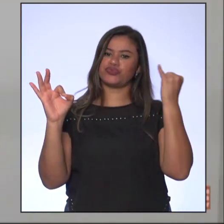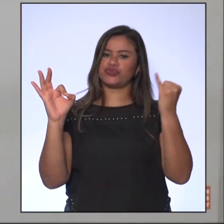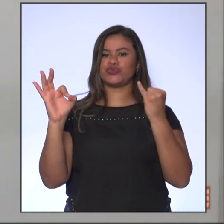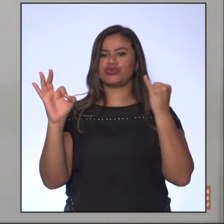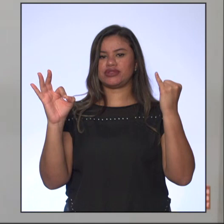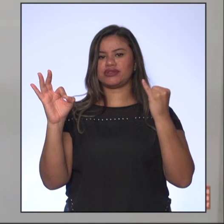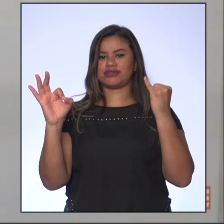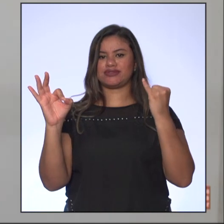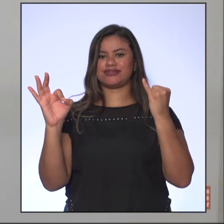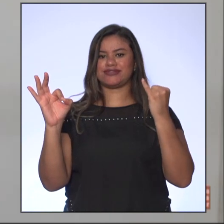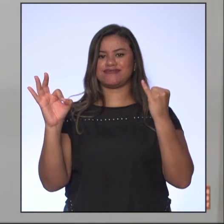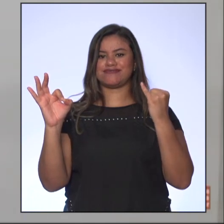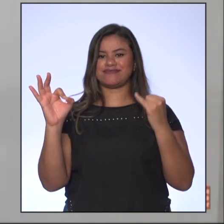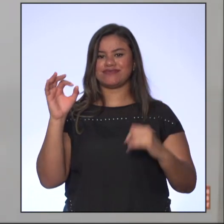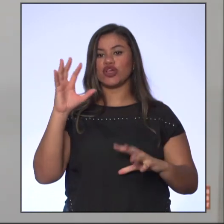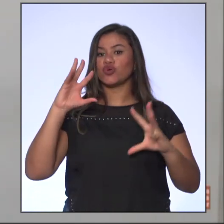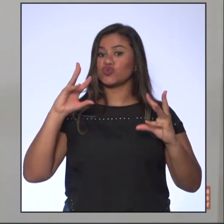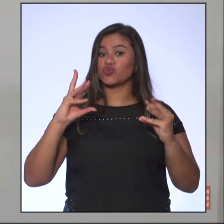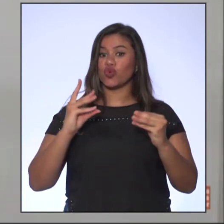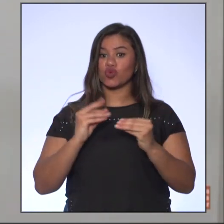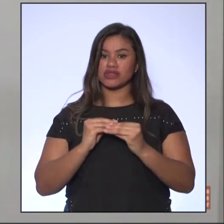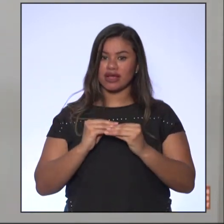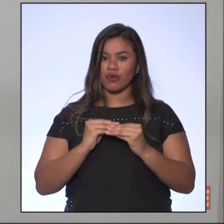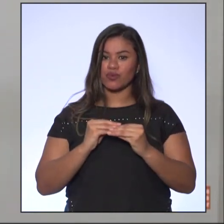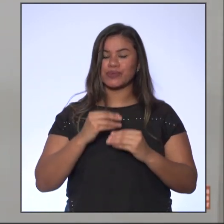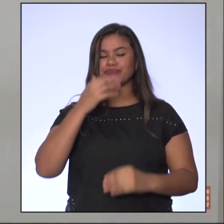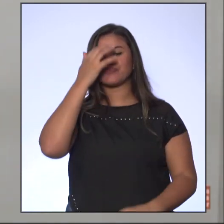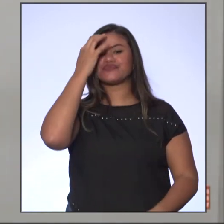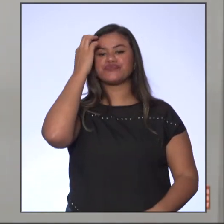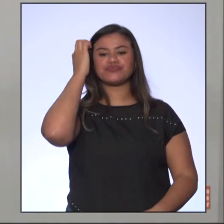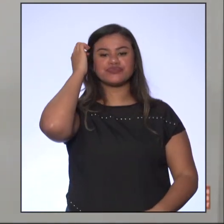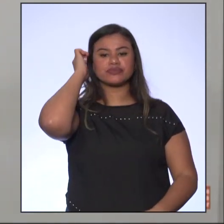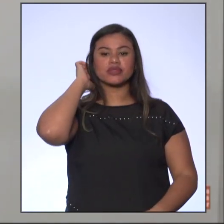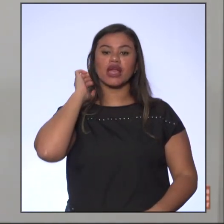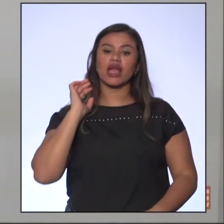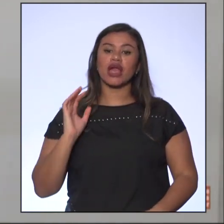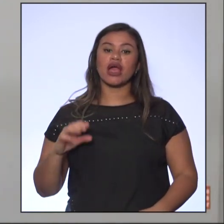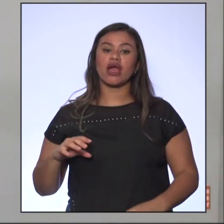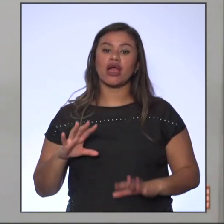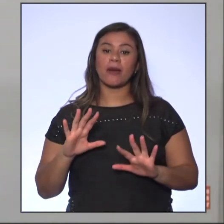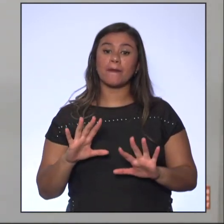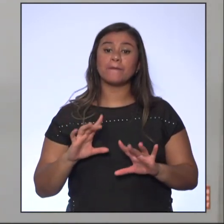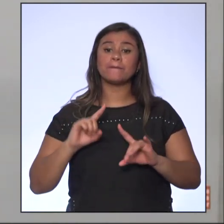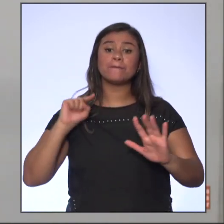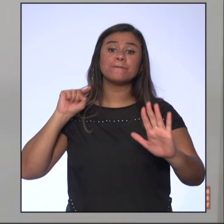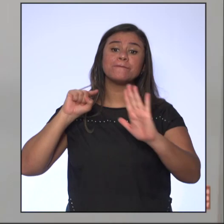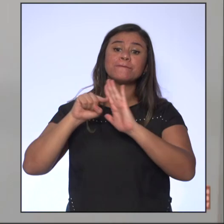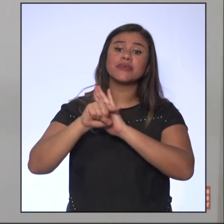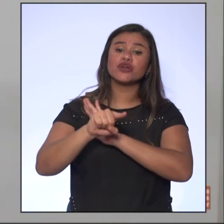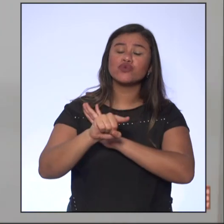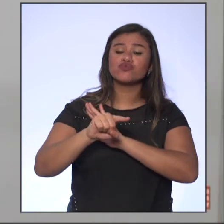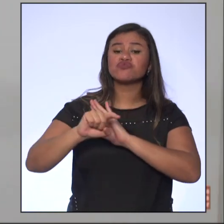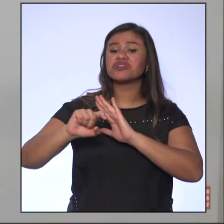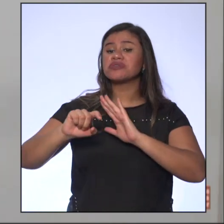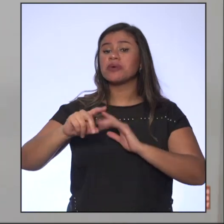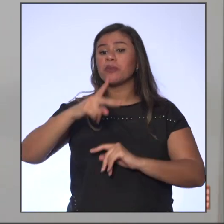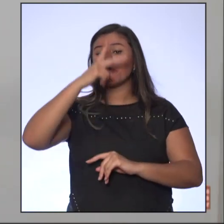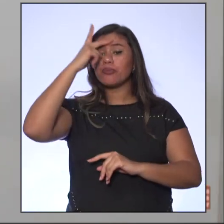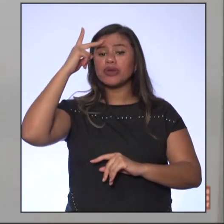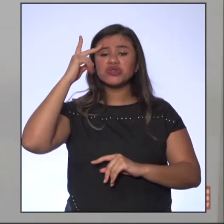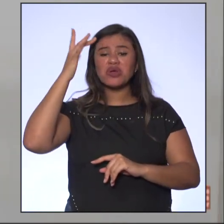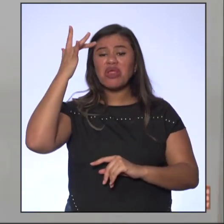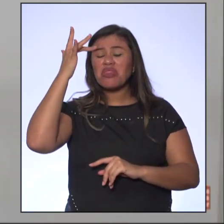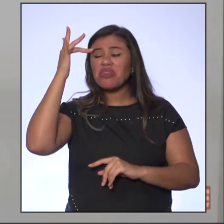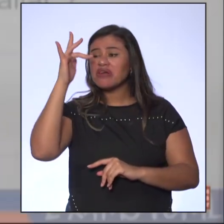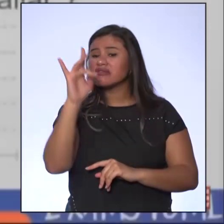aqui é 100% é o total. E ele pergunta, quantas pessoas responderam? Não sei avaliar. Coloca o gráfico aí